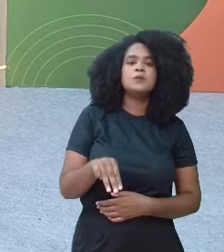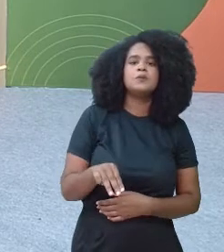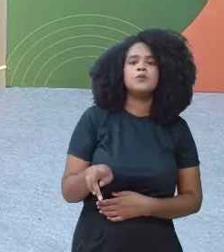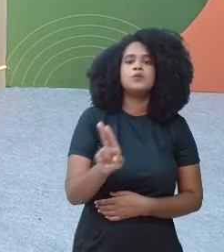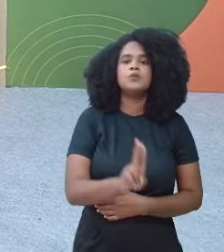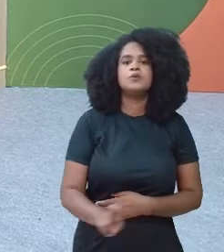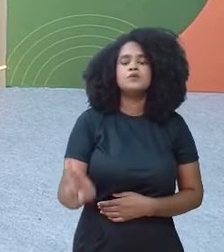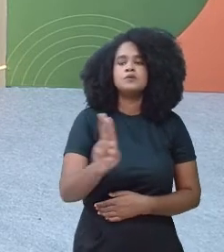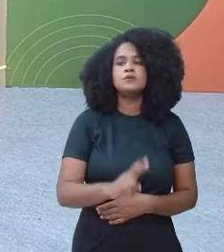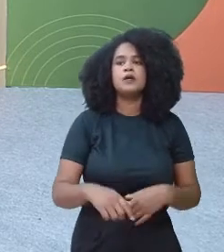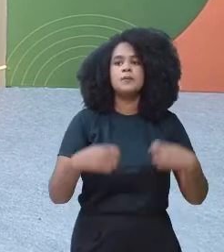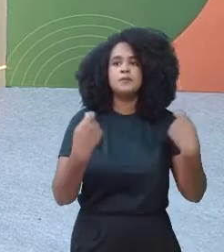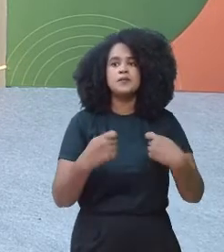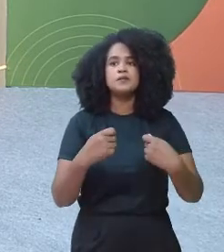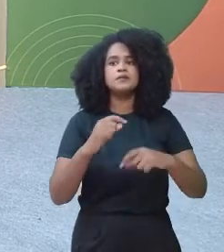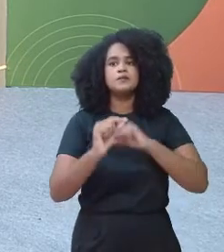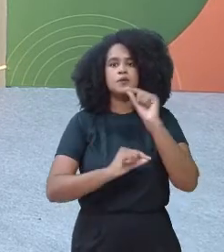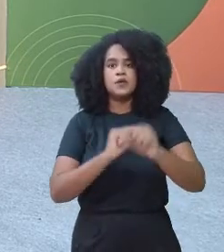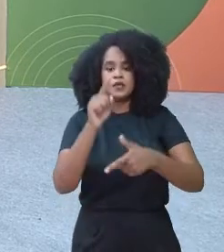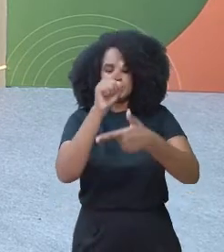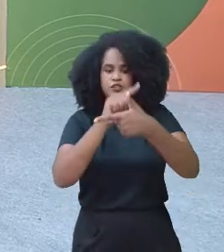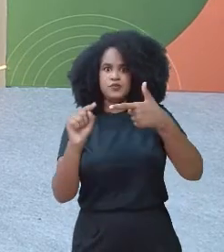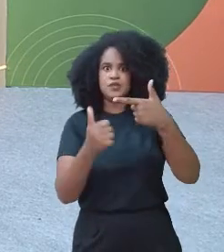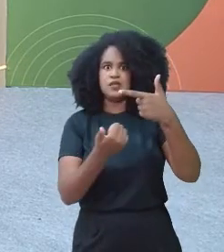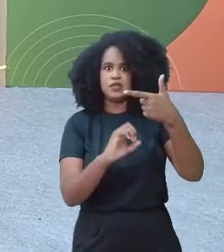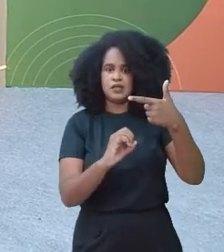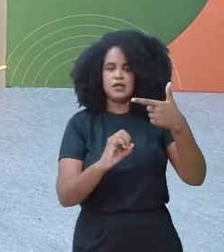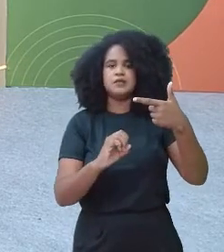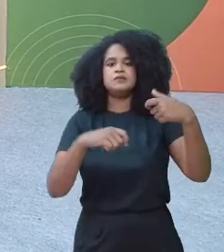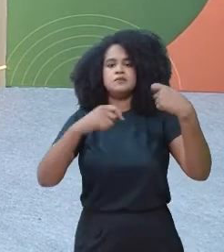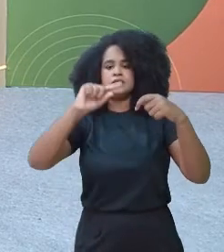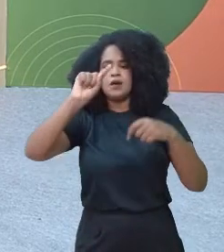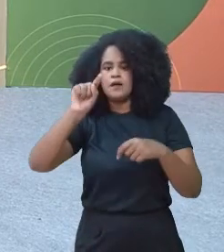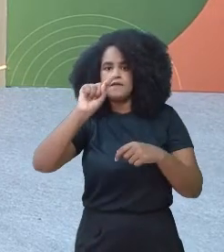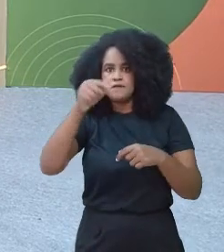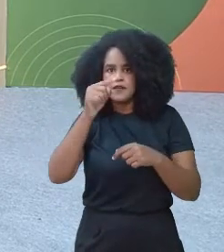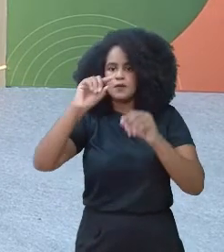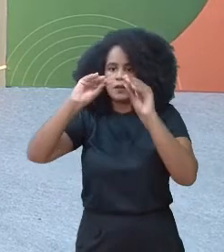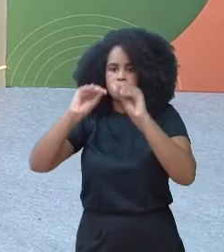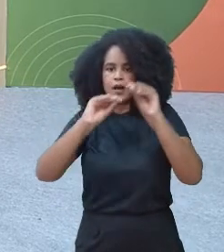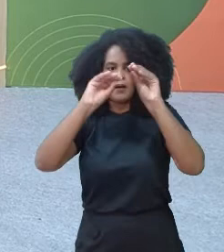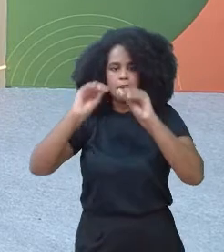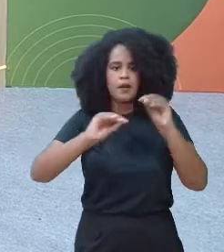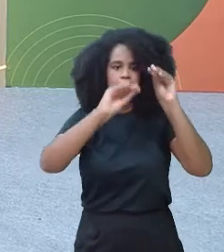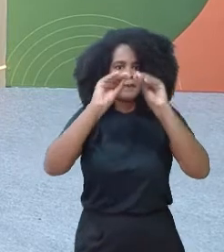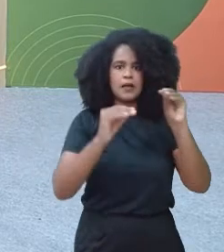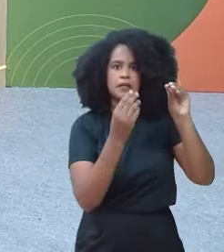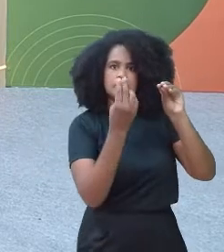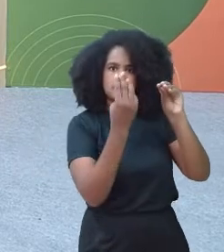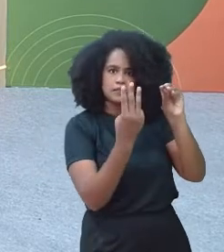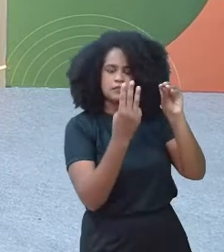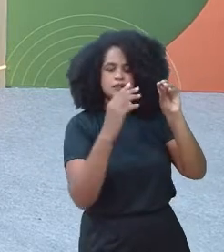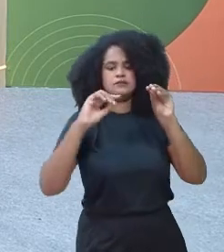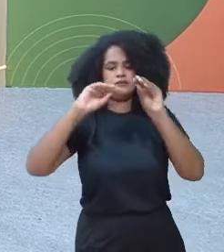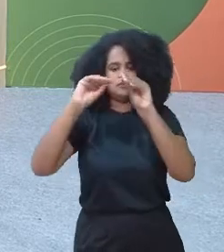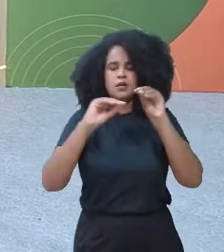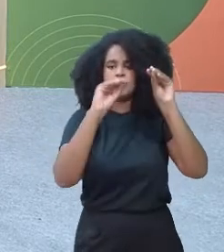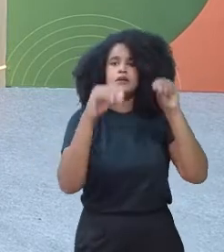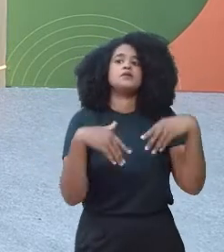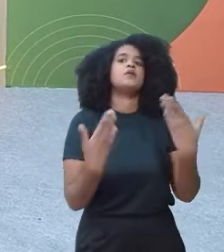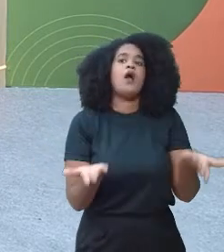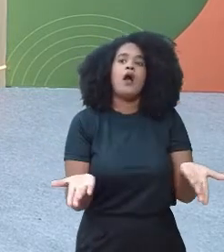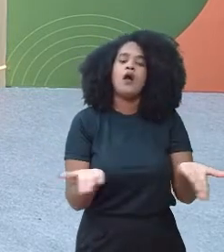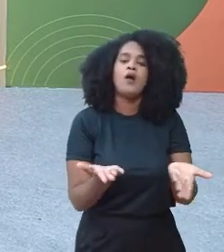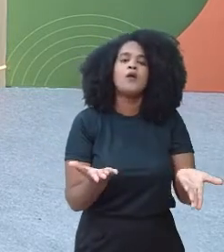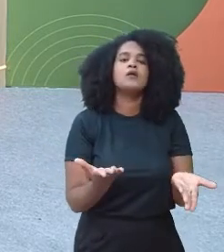gente vai dividindo por 10, então eu vou voltar aqui 3 casas, né, do metro para o quilômetro, eu vou voltar 3 casas com a vírgula, e aí a gente tem